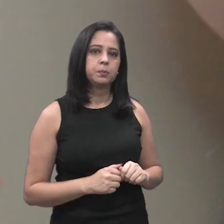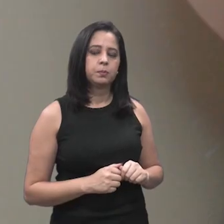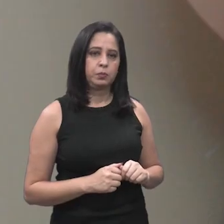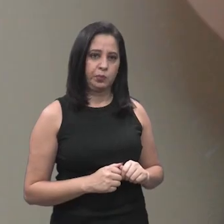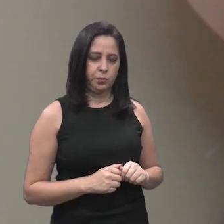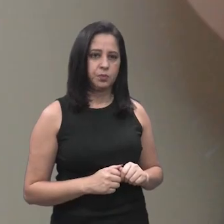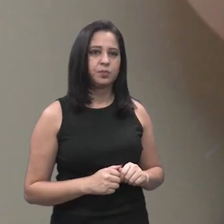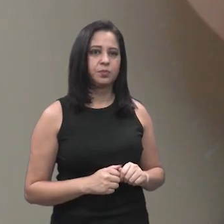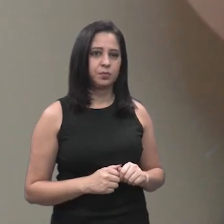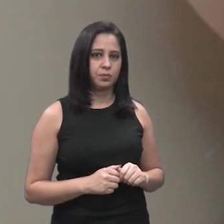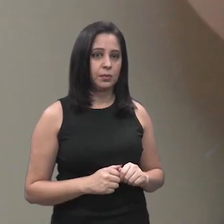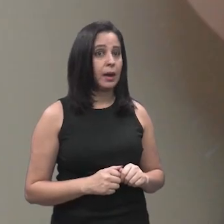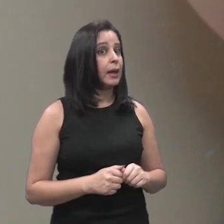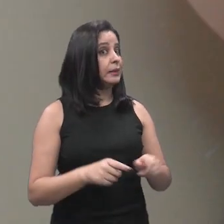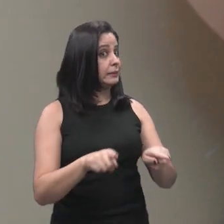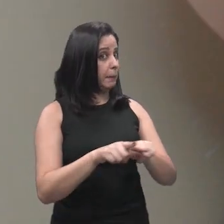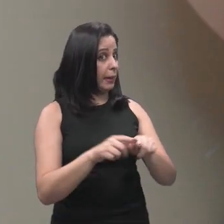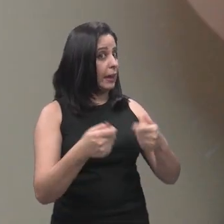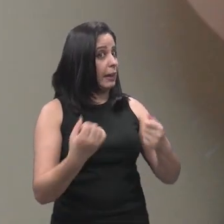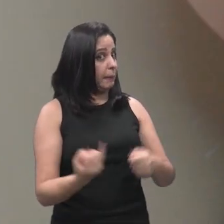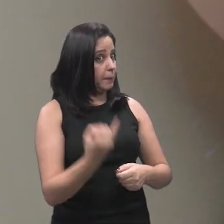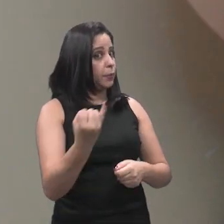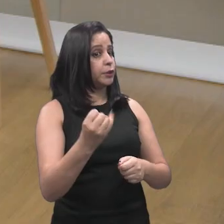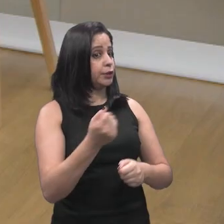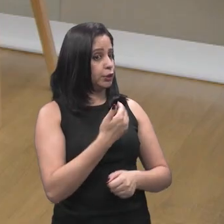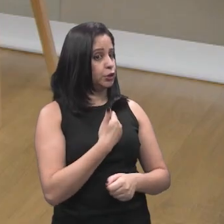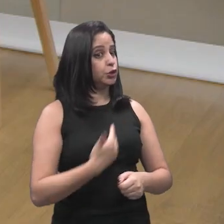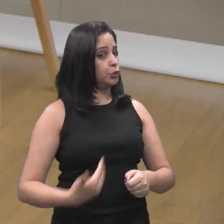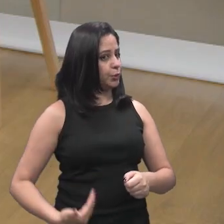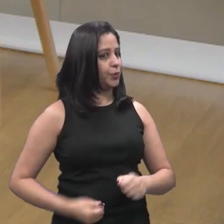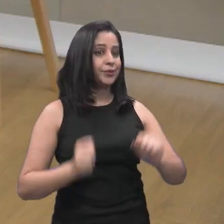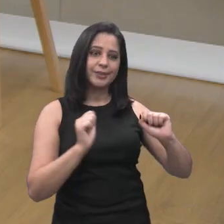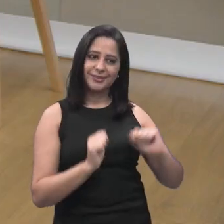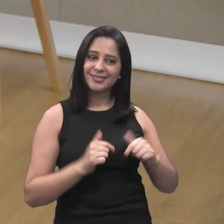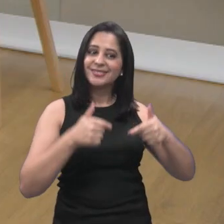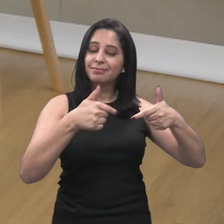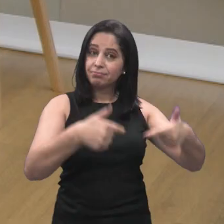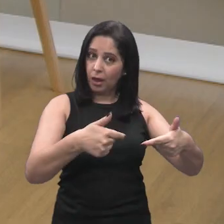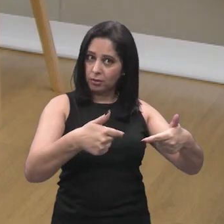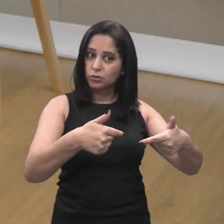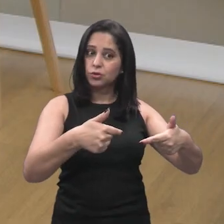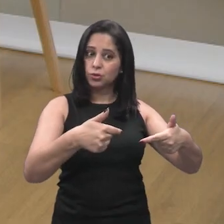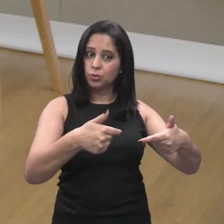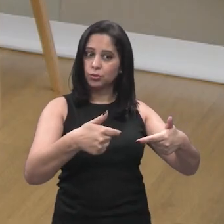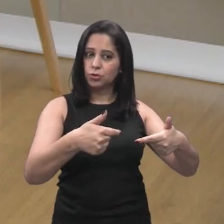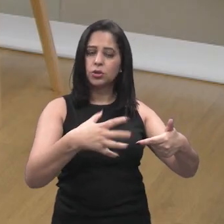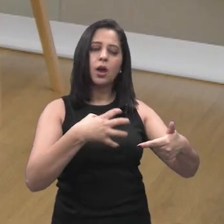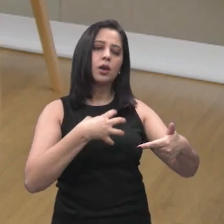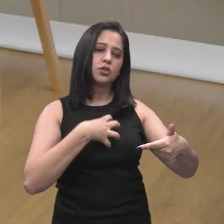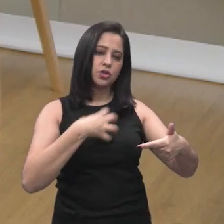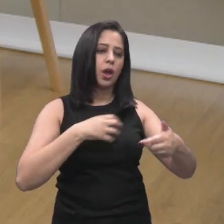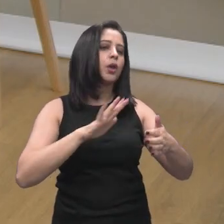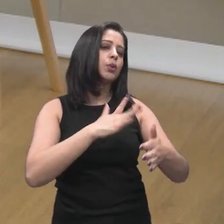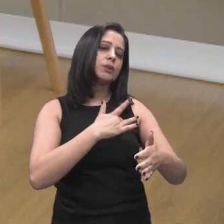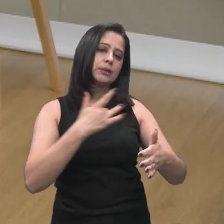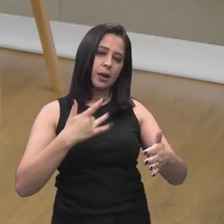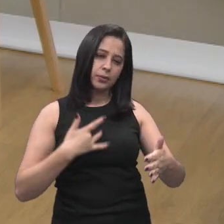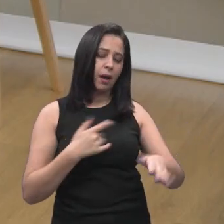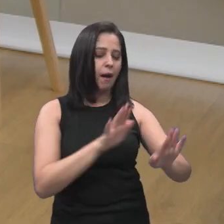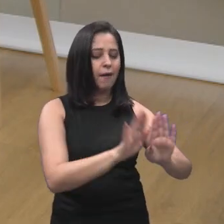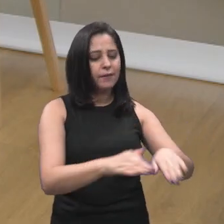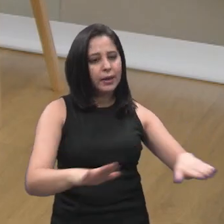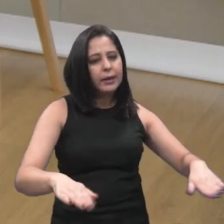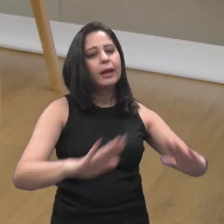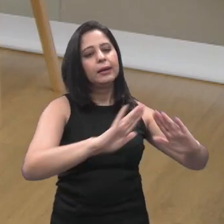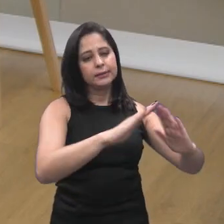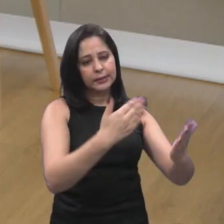saúde e com a saúde do próximo também. Fernanda, é muito importante também ter políticas públicas, né? E aí, como